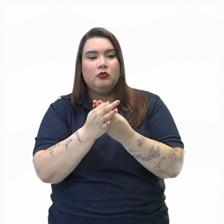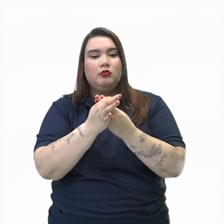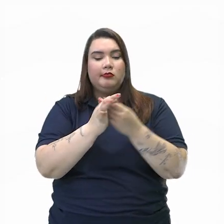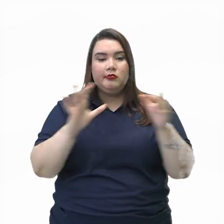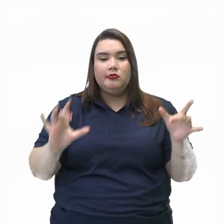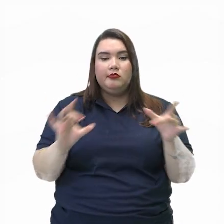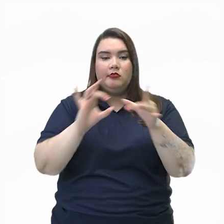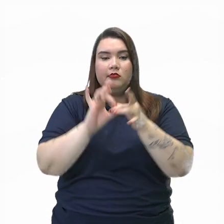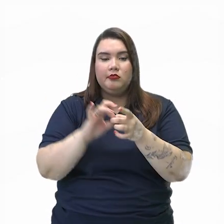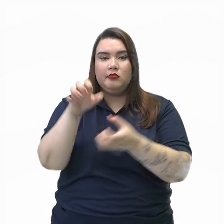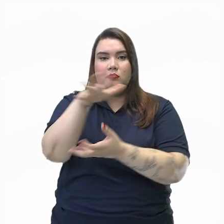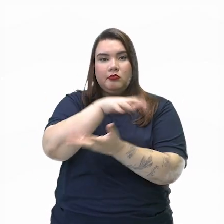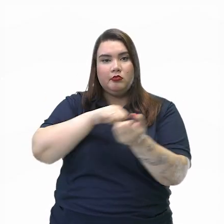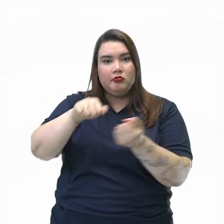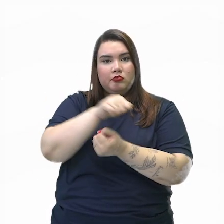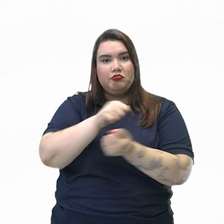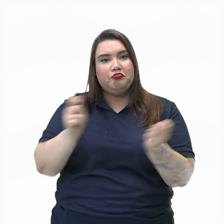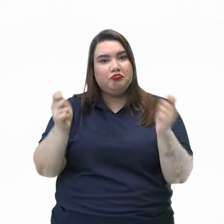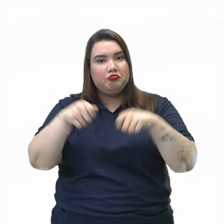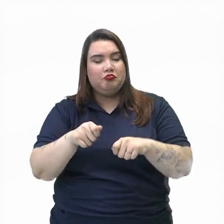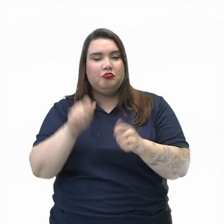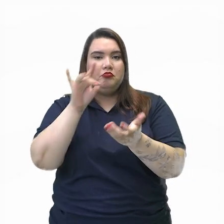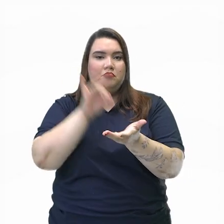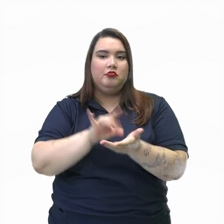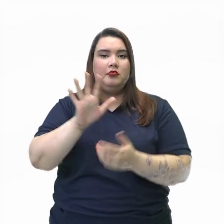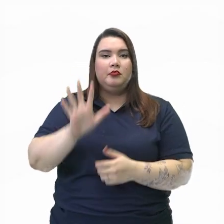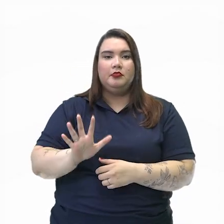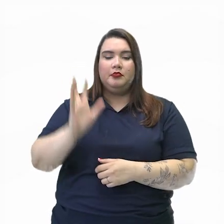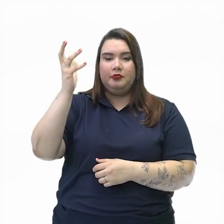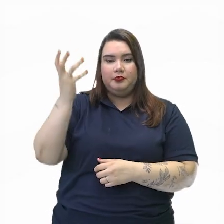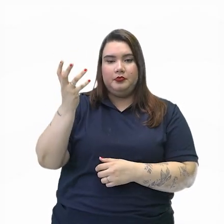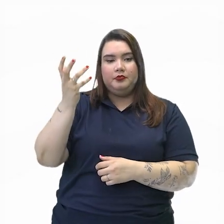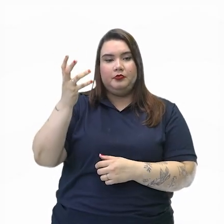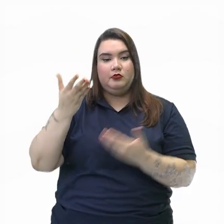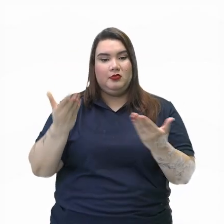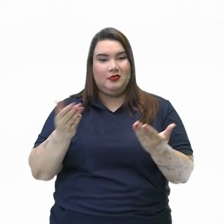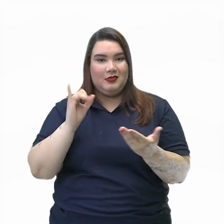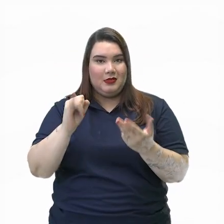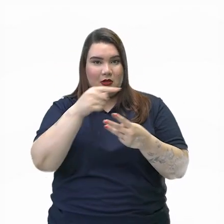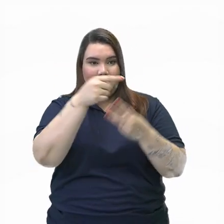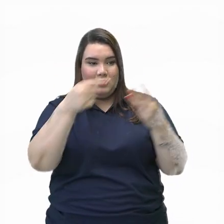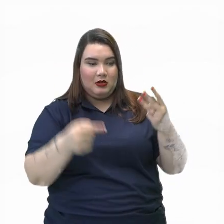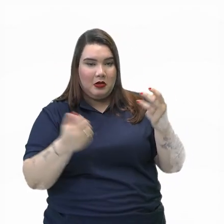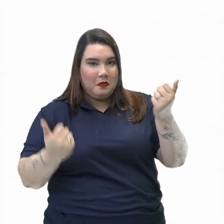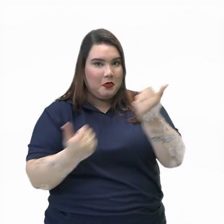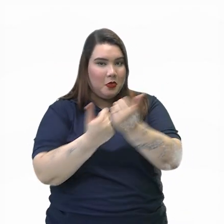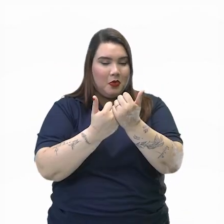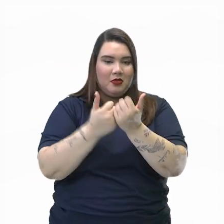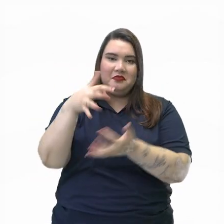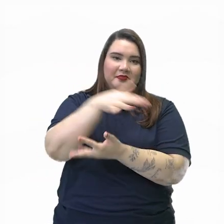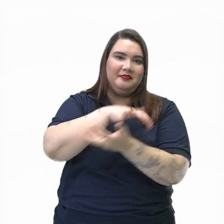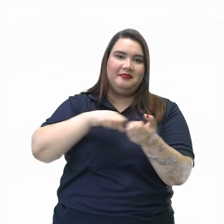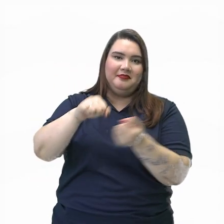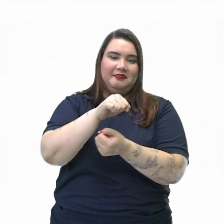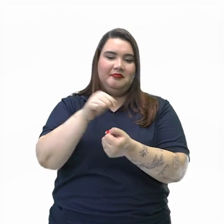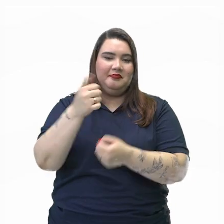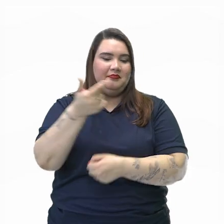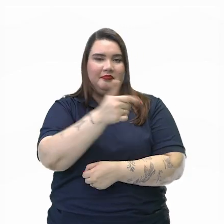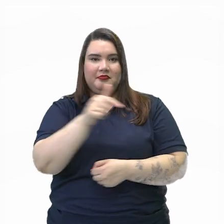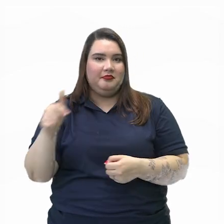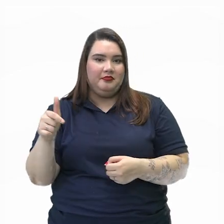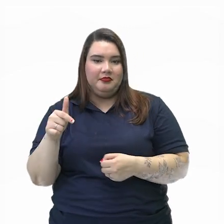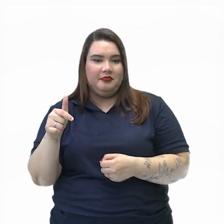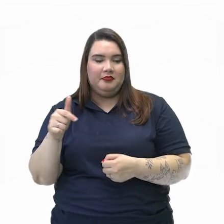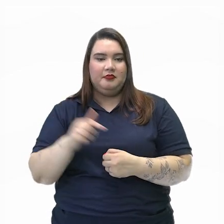precisam ser integrados para que a sustentabilidade, de fato, aconteça. Sem eles, a